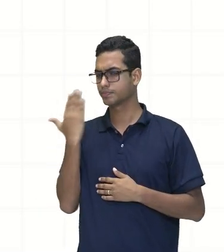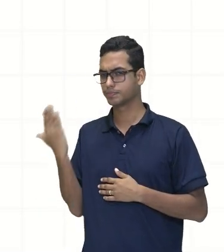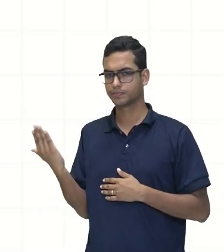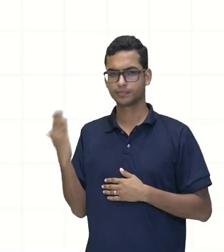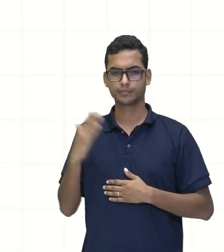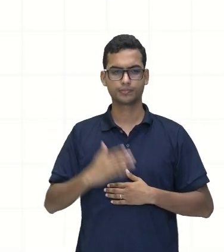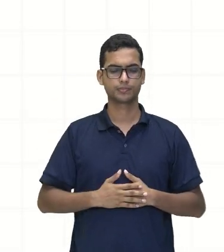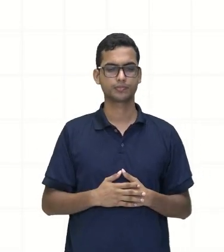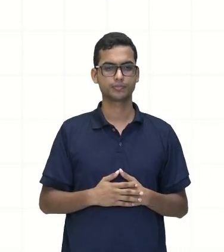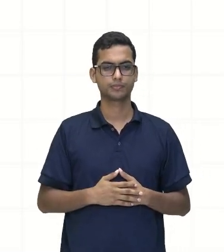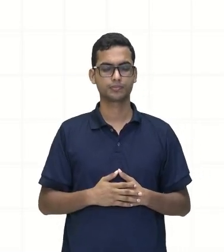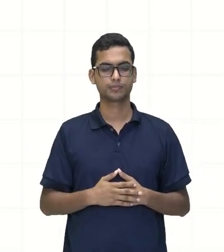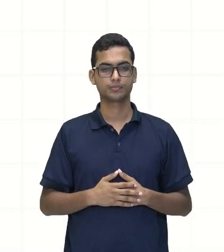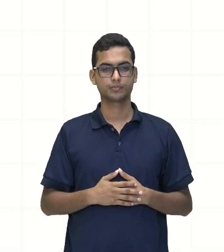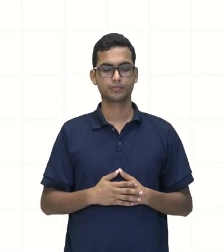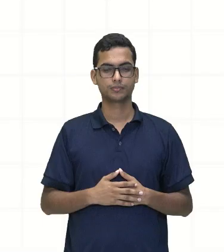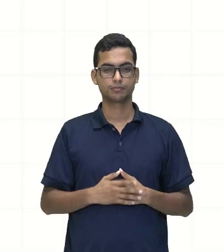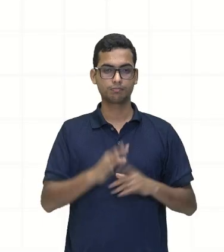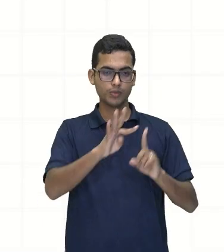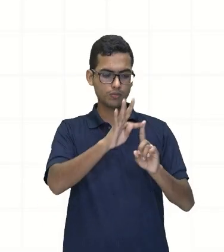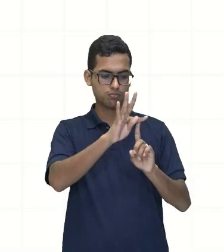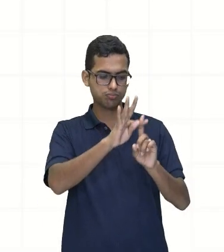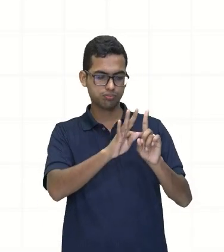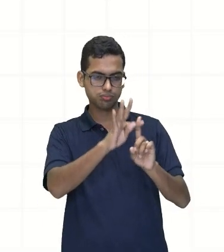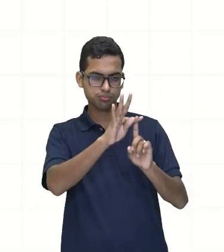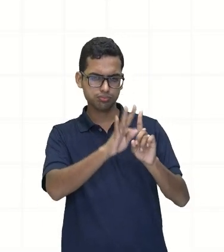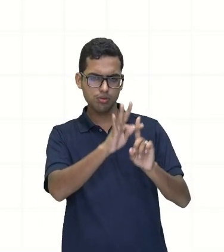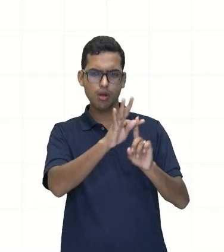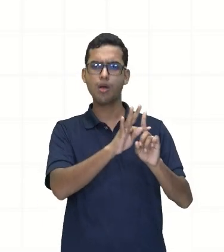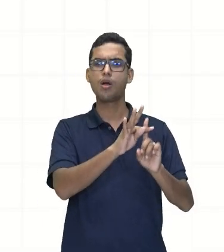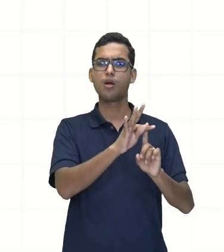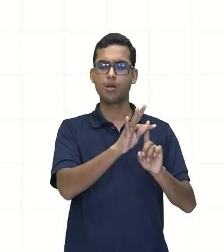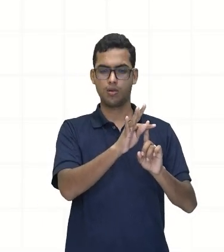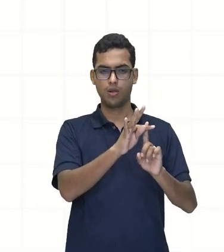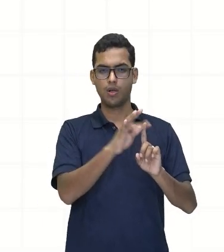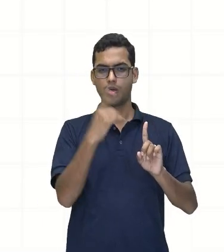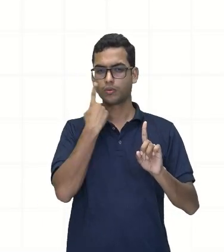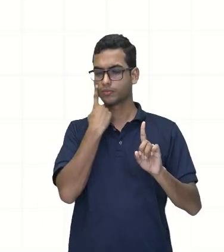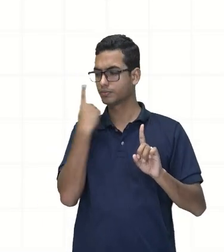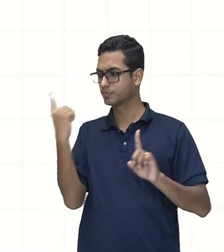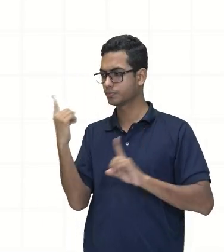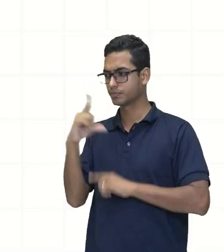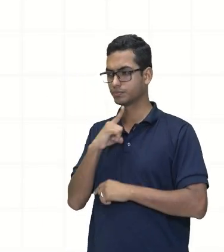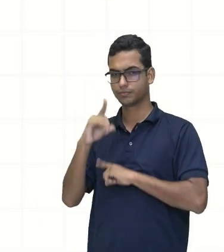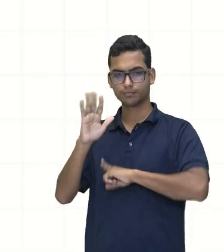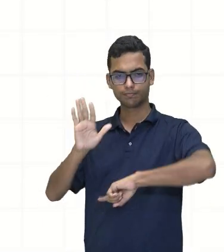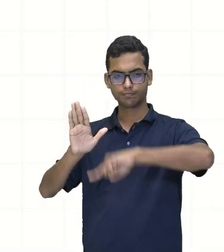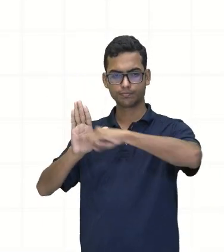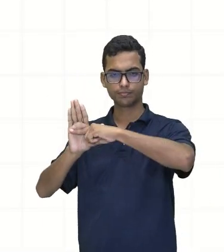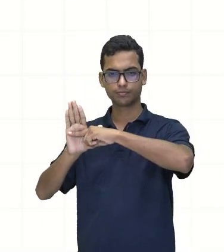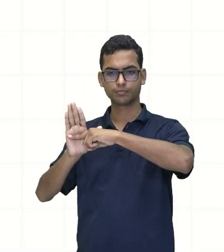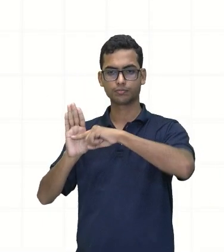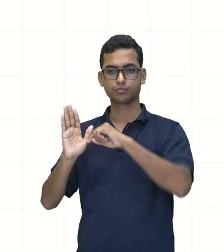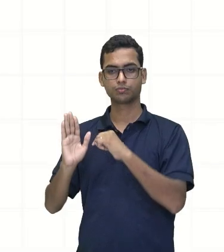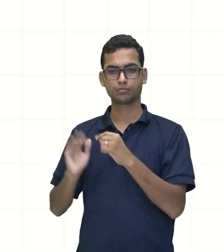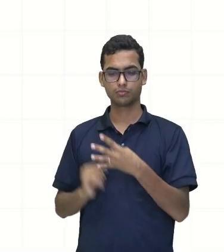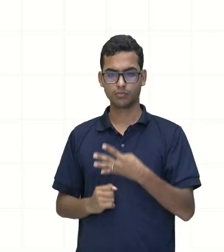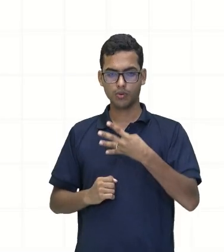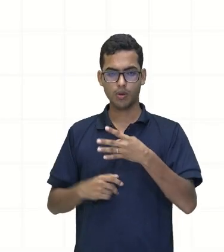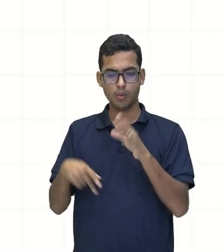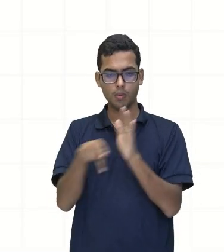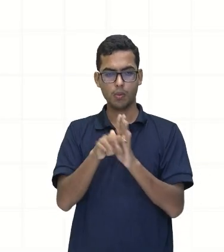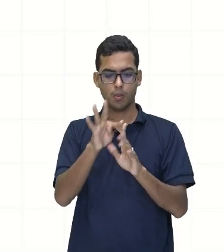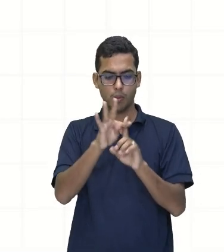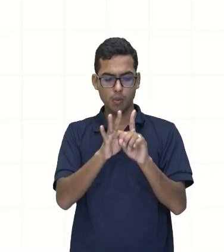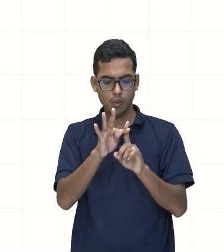Tá? Então, estava quanto? Menos 4. Então, estava menos 4 aqui. Aqui é menos